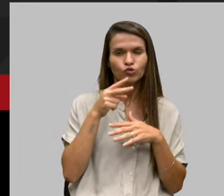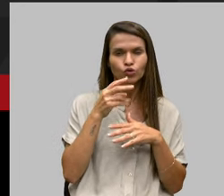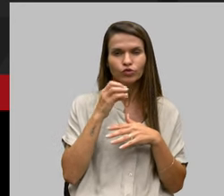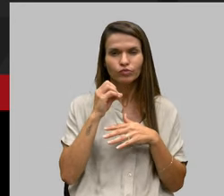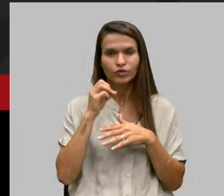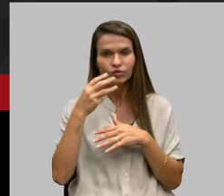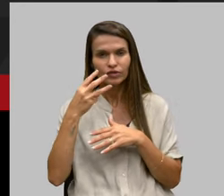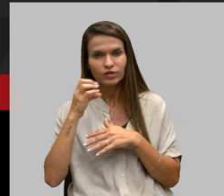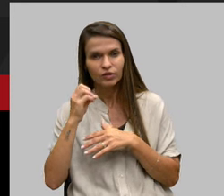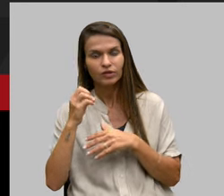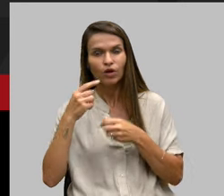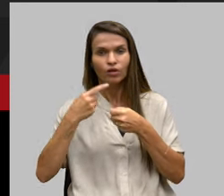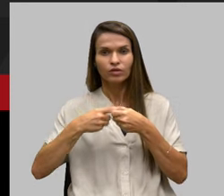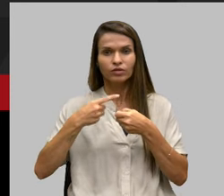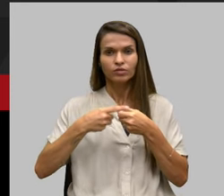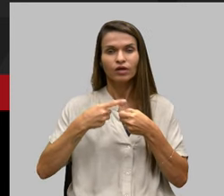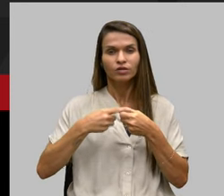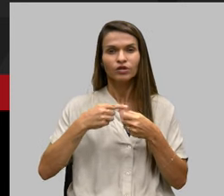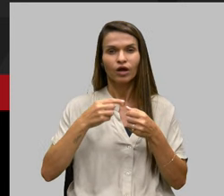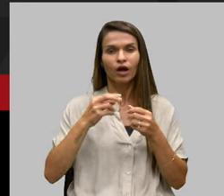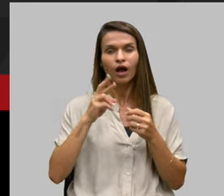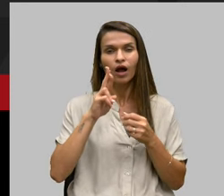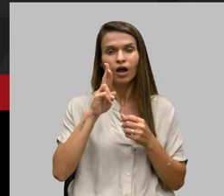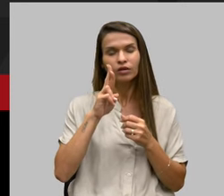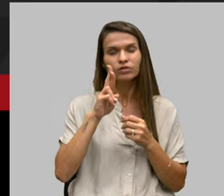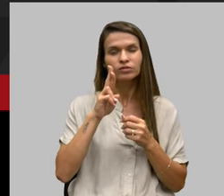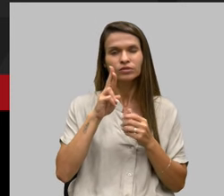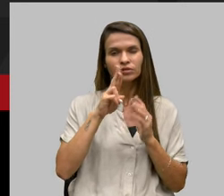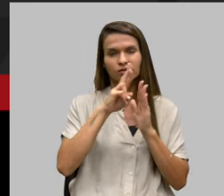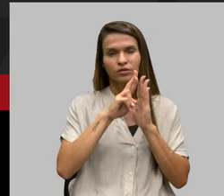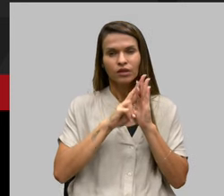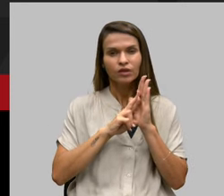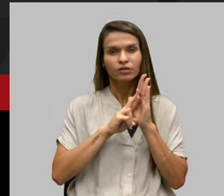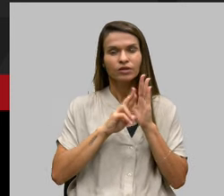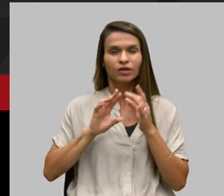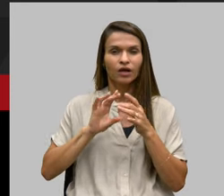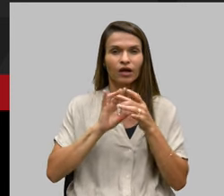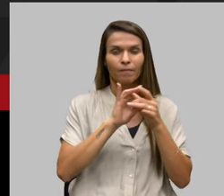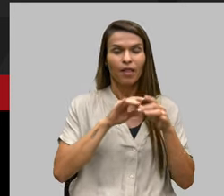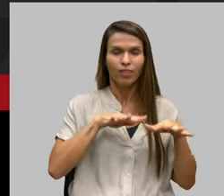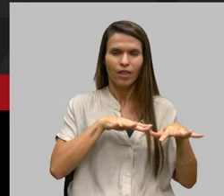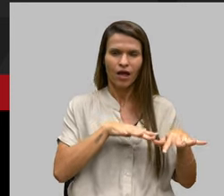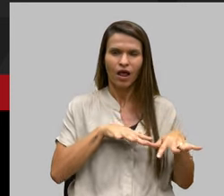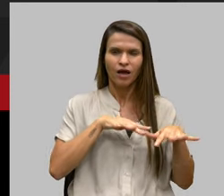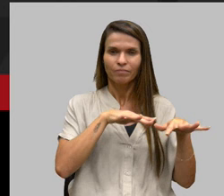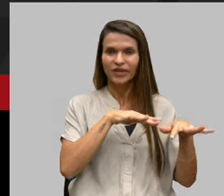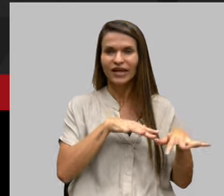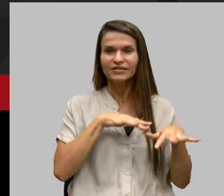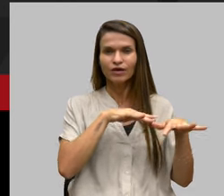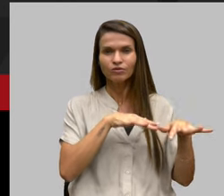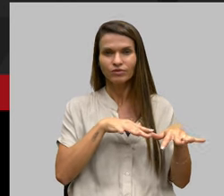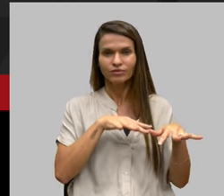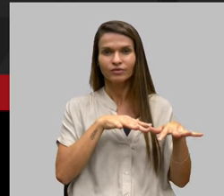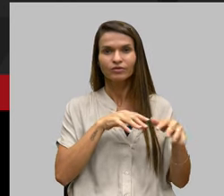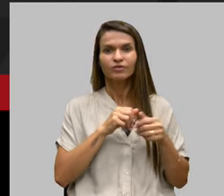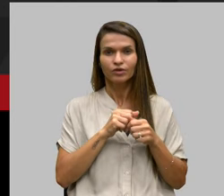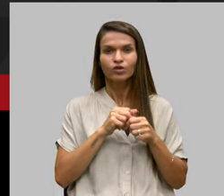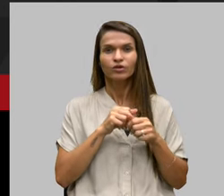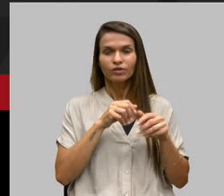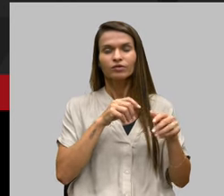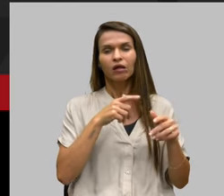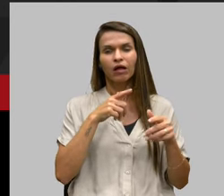município é um município que a receita corrente líquida dele tá muito atrelada à mineração nós temos uma única mineradora aqui nesse município